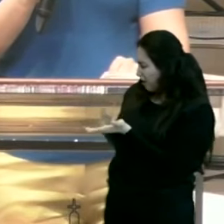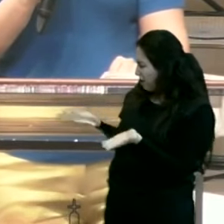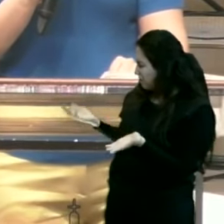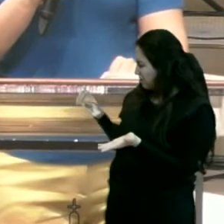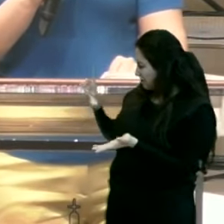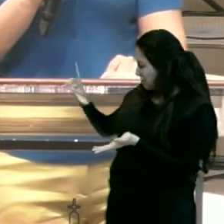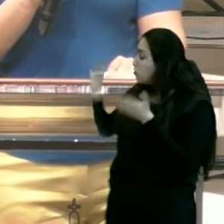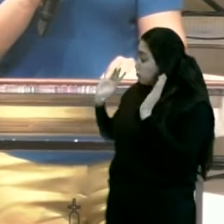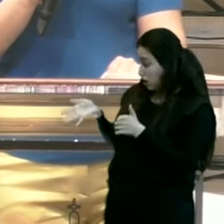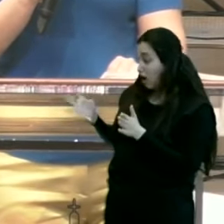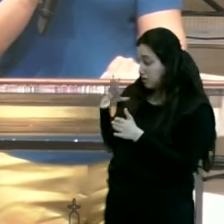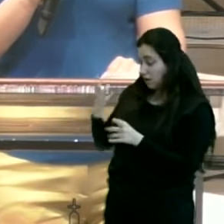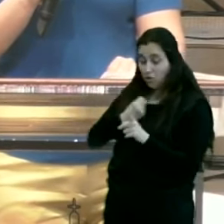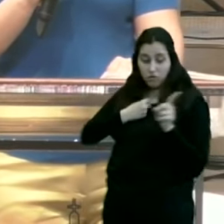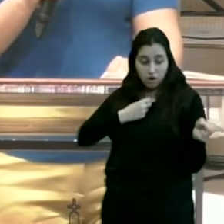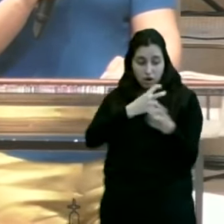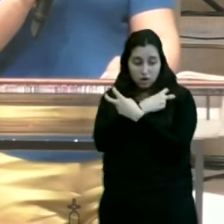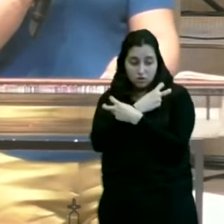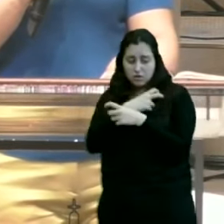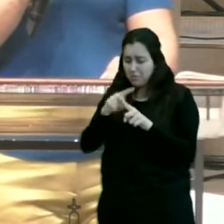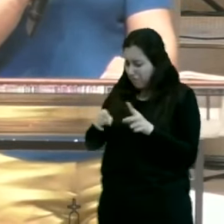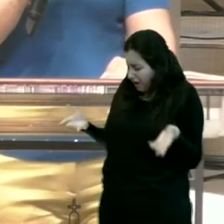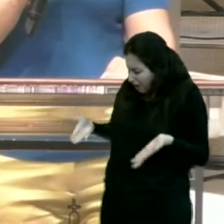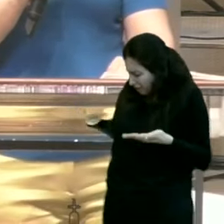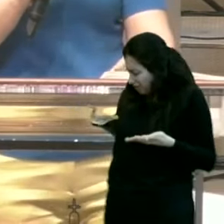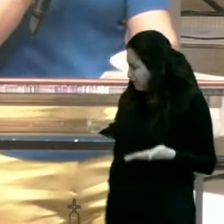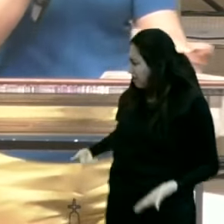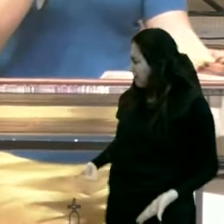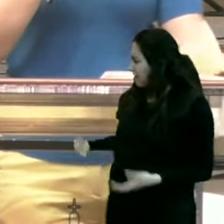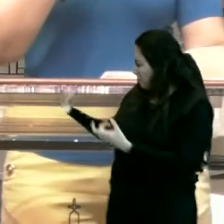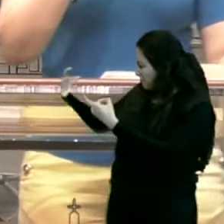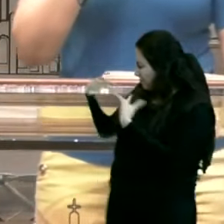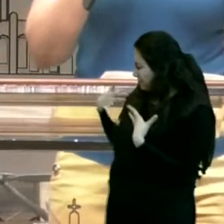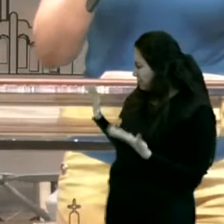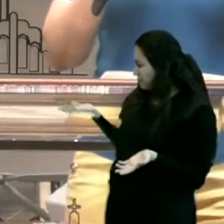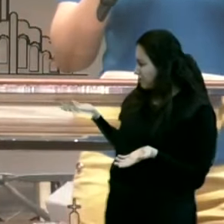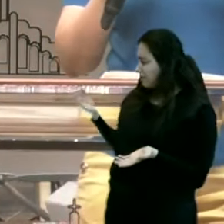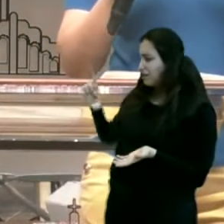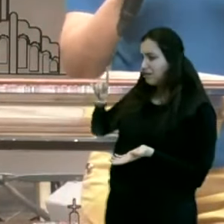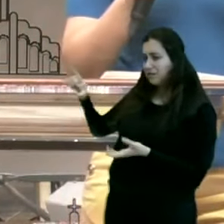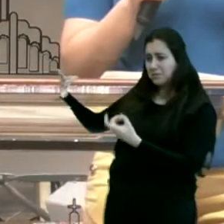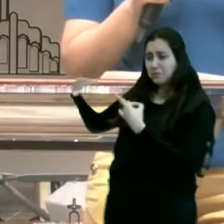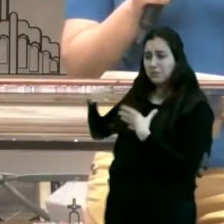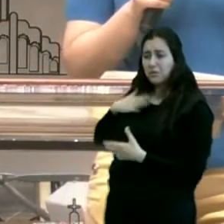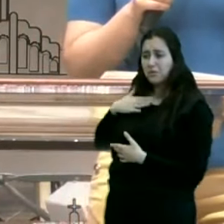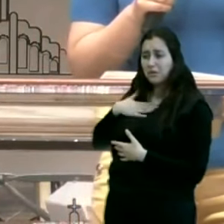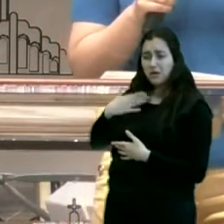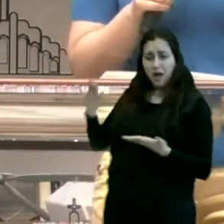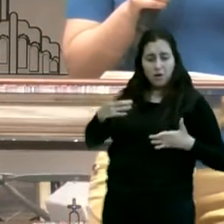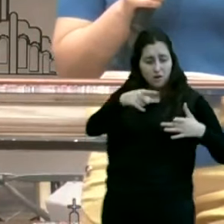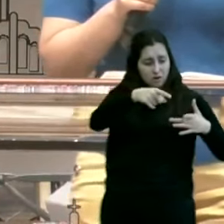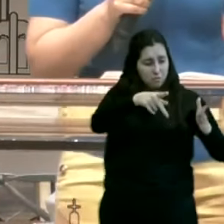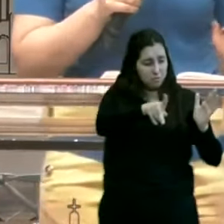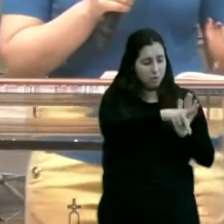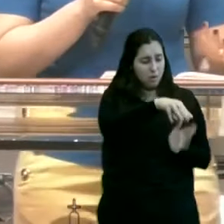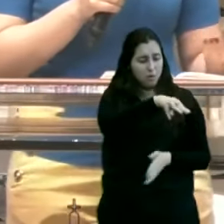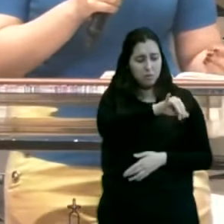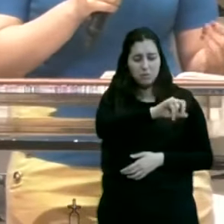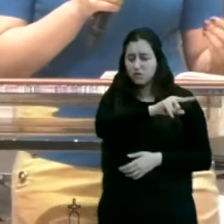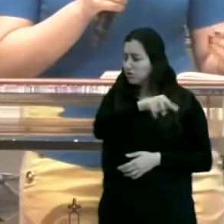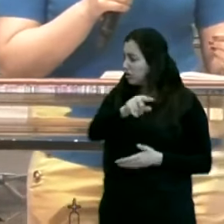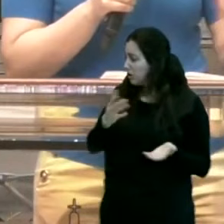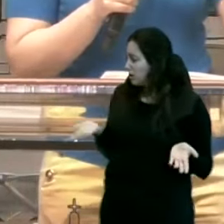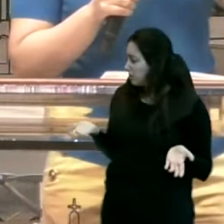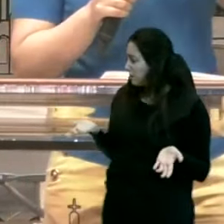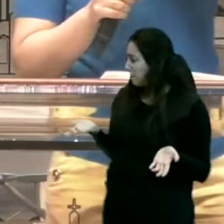que nos tirou do Egito? Mas agora o Senhor nos abandonou e nos entregou nas mãos de Midian. O Senhor se